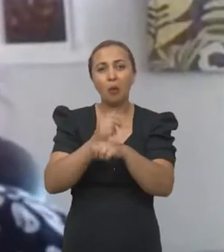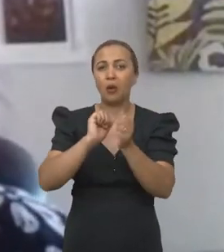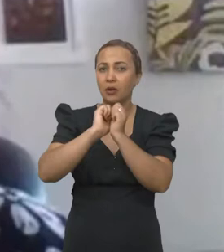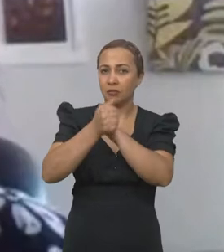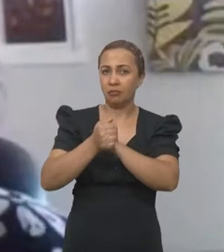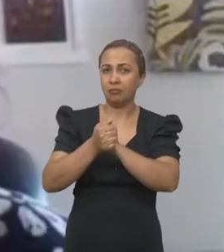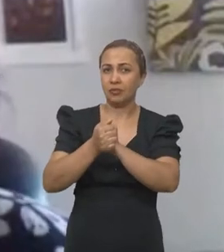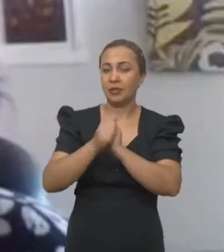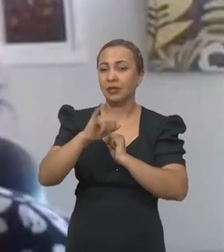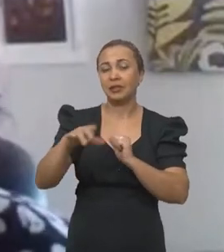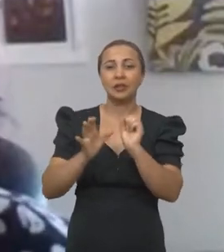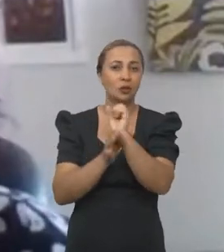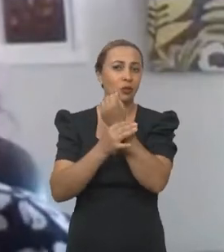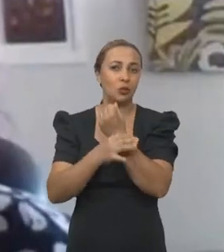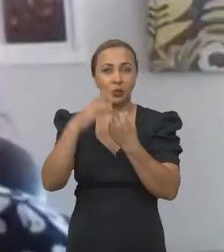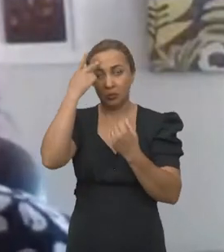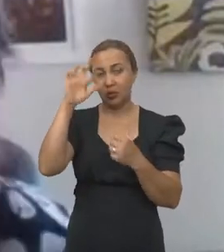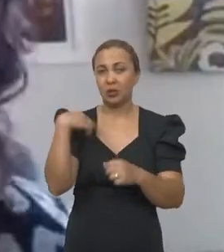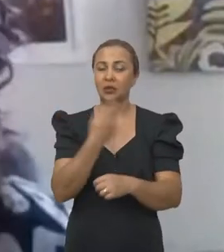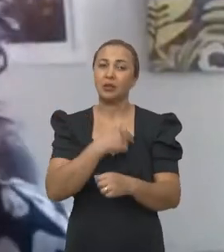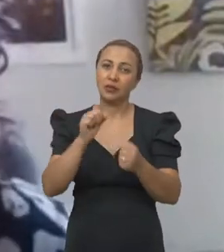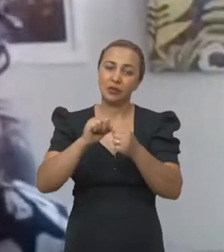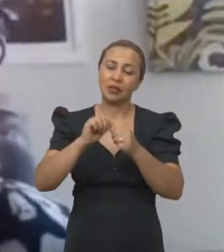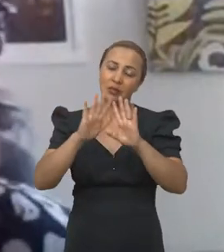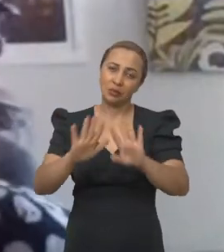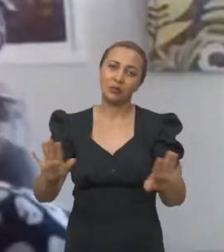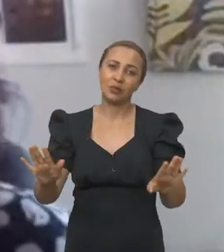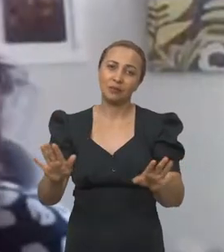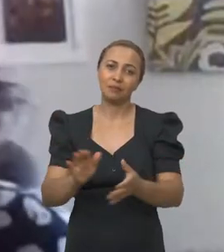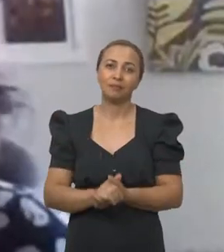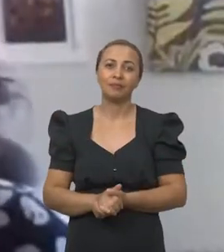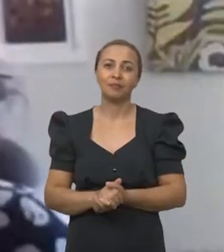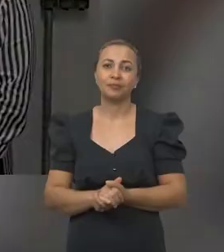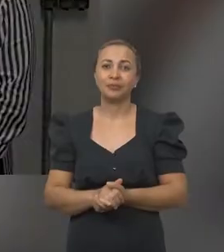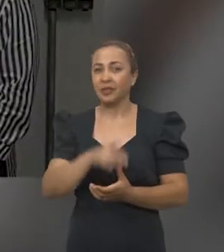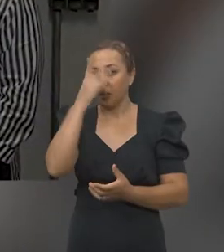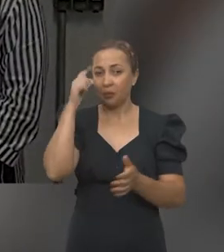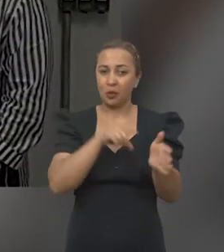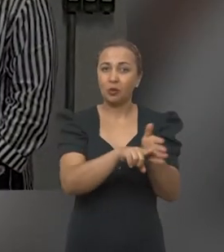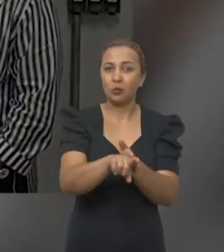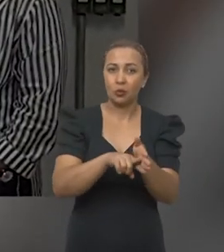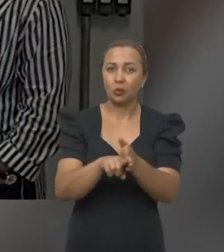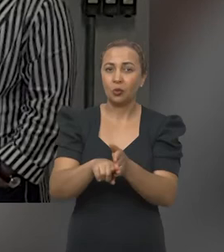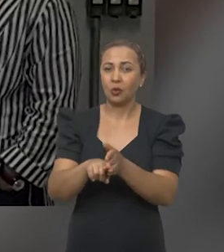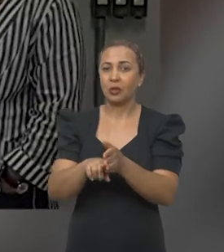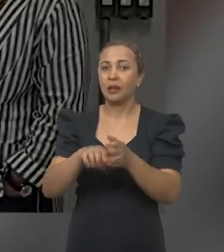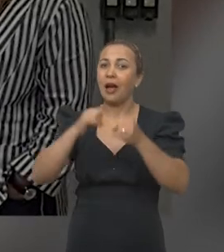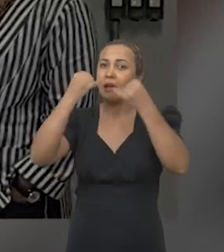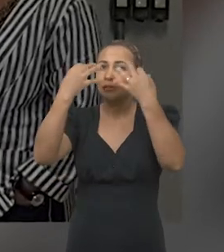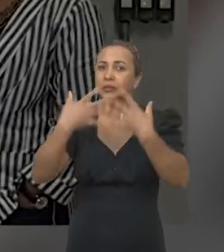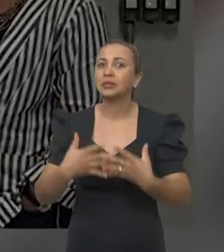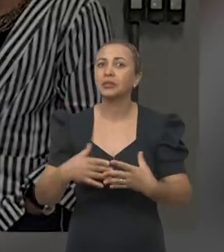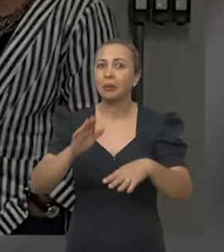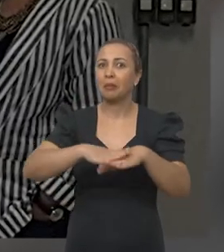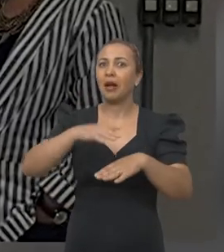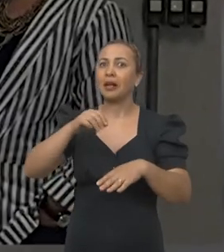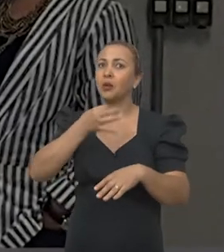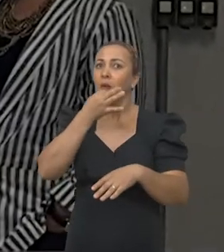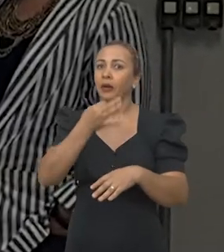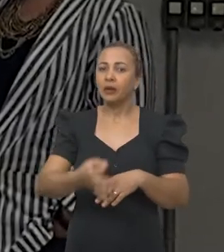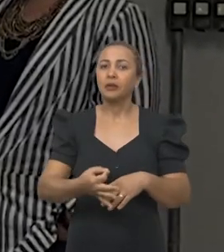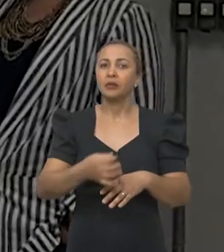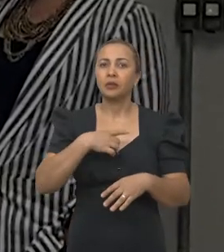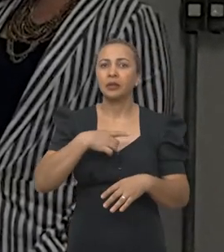e tentar adaptar lá sim se esse é o mais seguro para gente passamos assim segundo os pesquisadores Os relatos